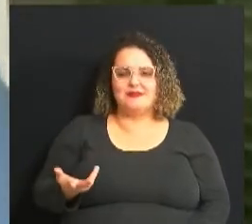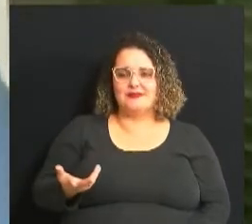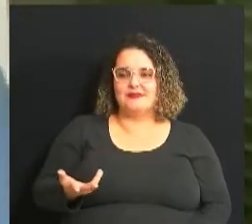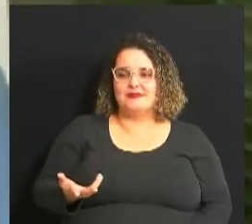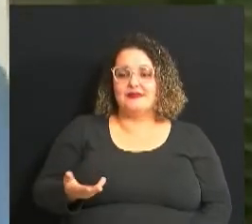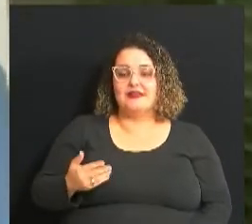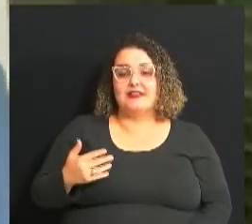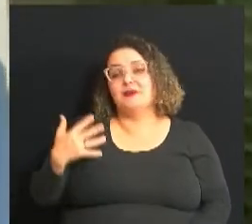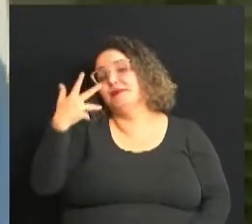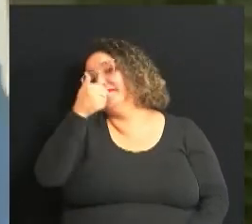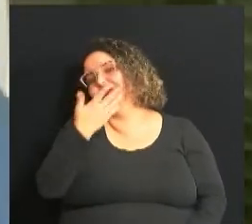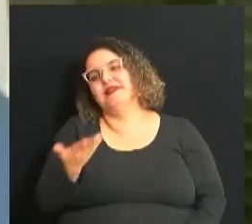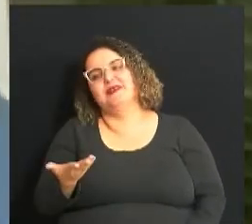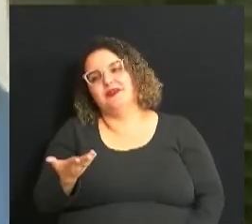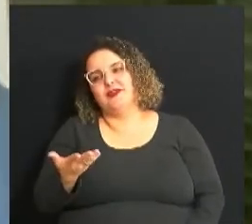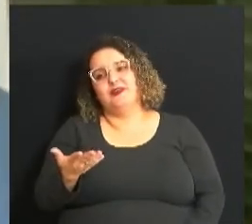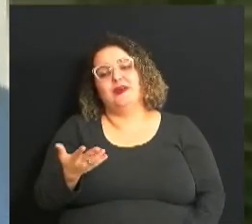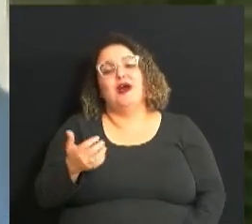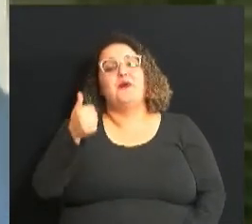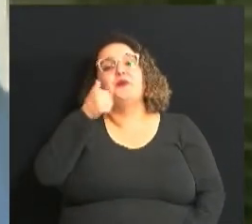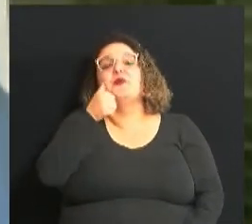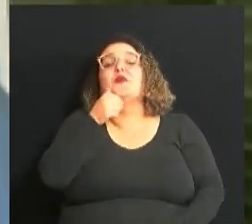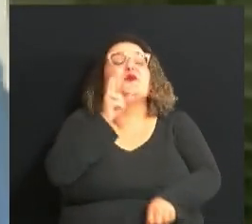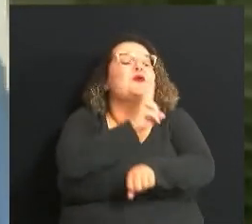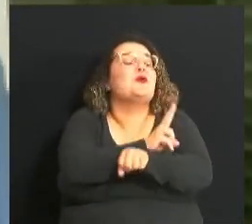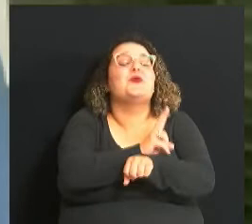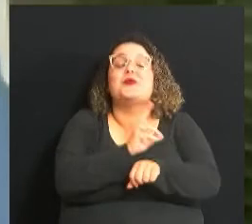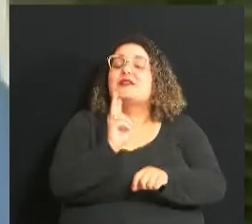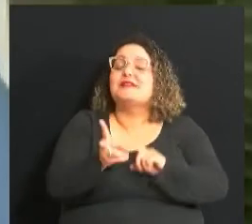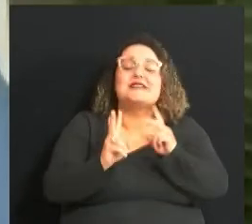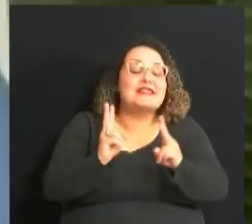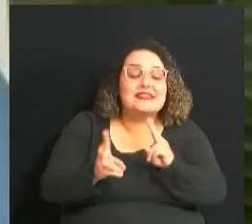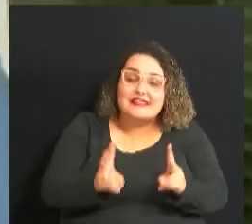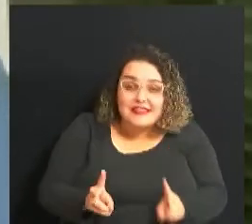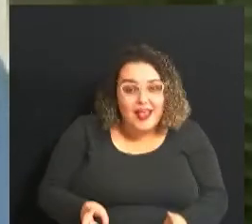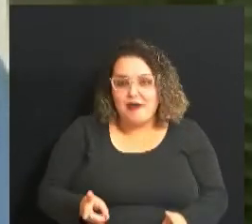o cuidado da mulher para o homem. Mas, voltando ao assunto.